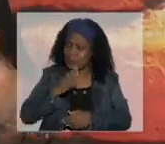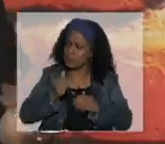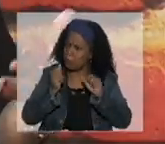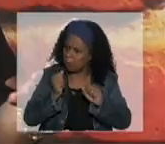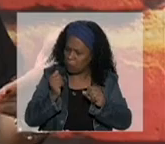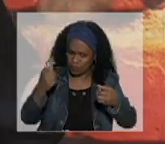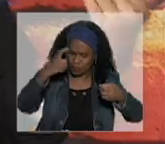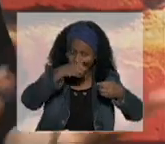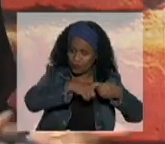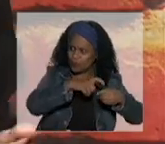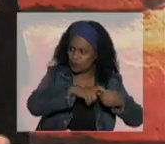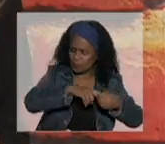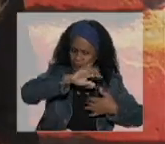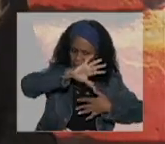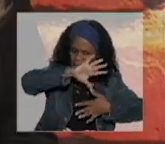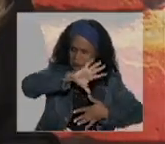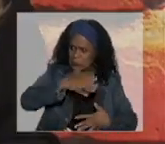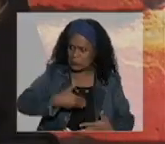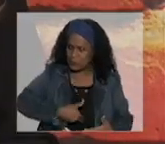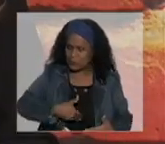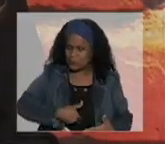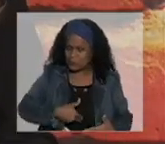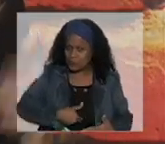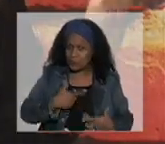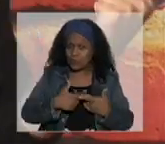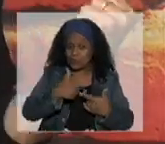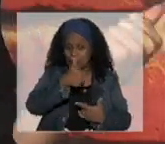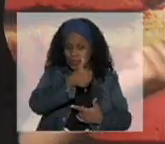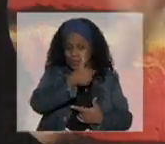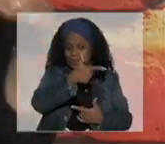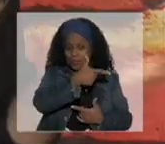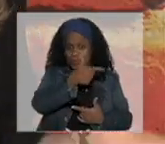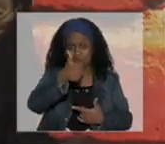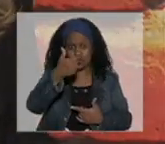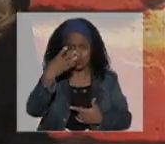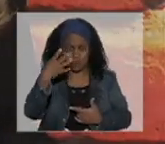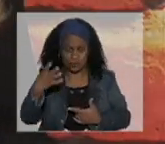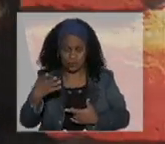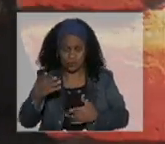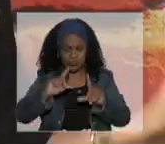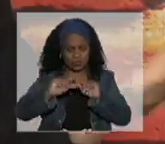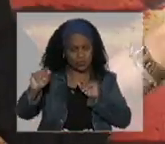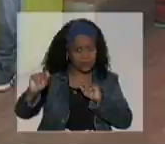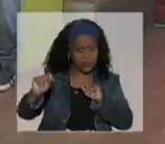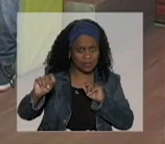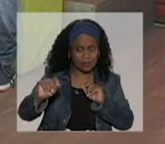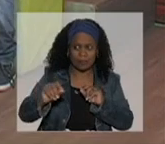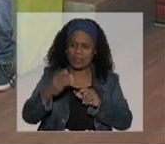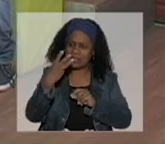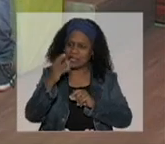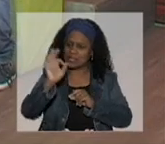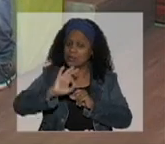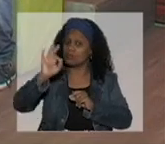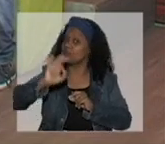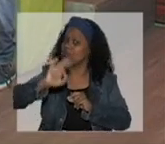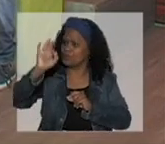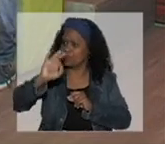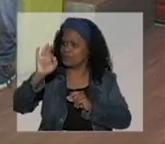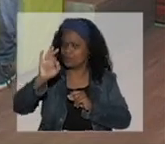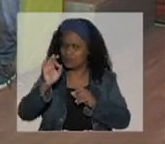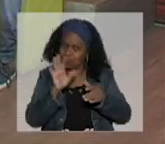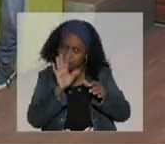Brasil corre o risco de voltar a fazer parte desse mapa da fome, porque em 2014 a gente saiu desse mapa, né? A gente atingiu aí o número de